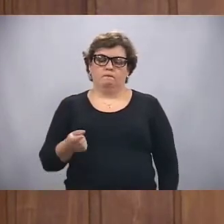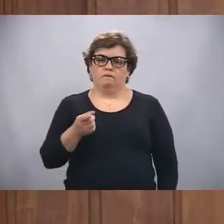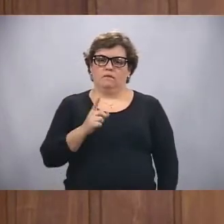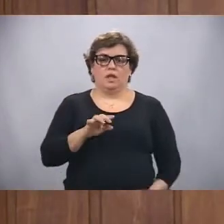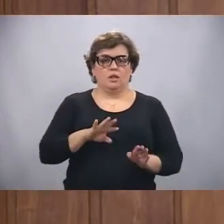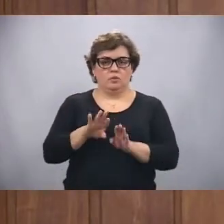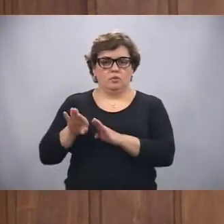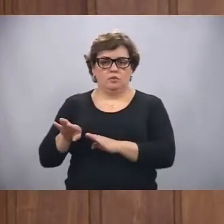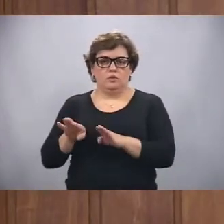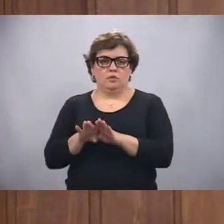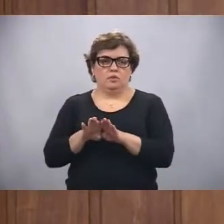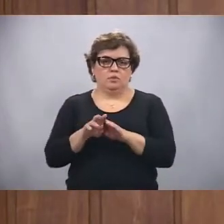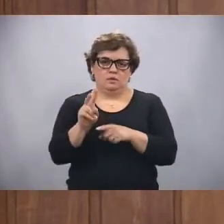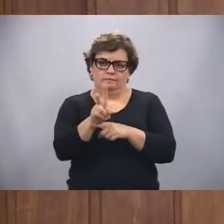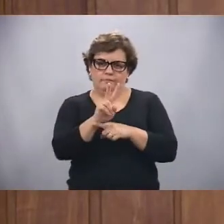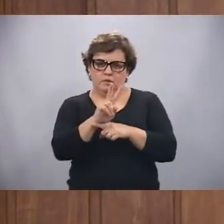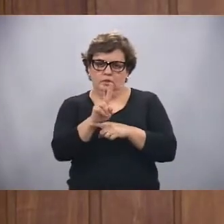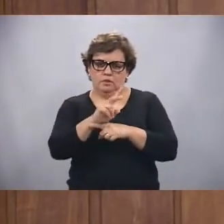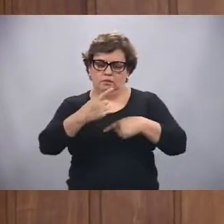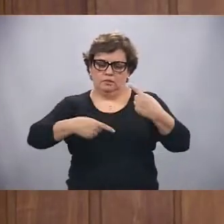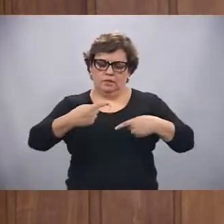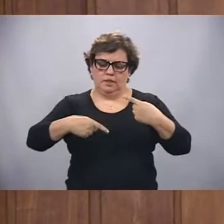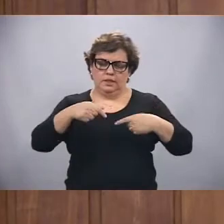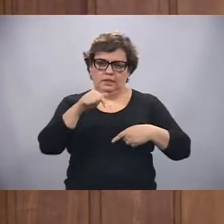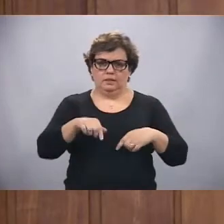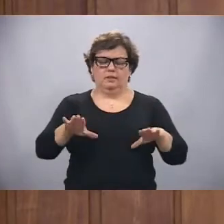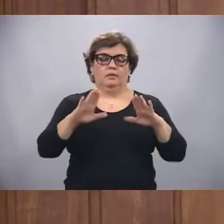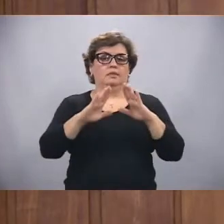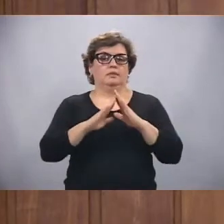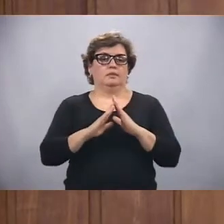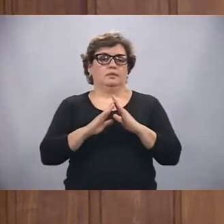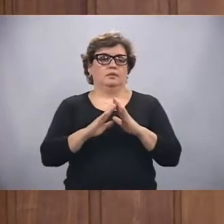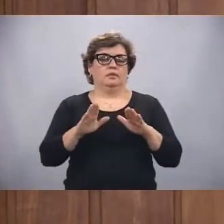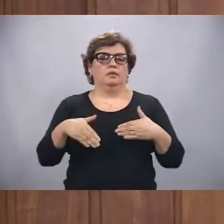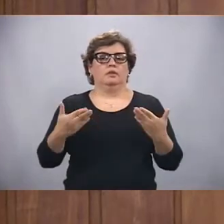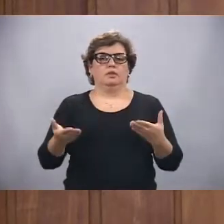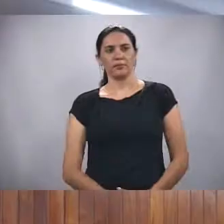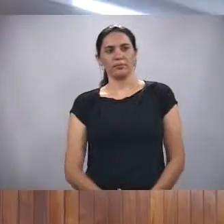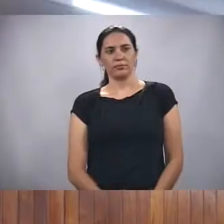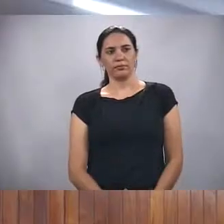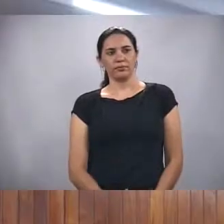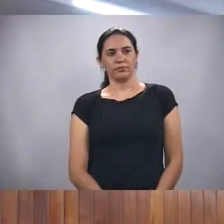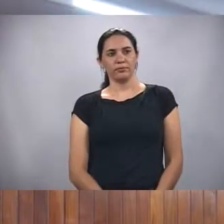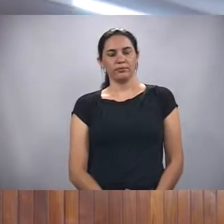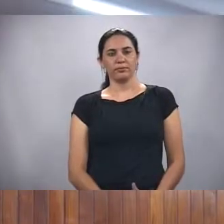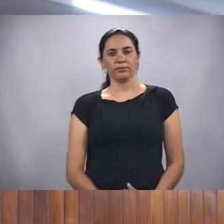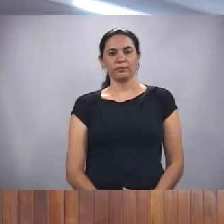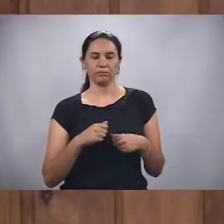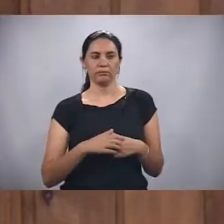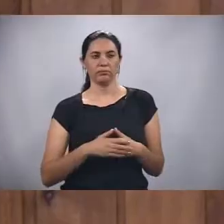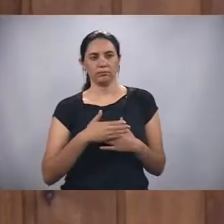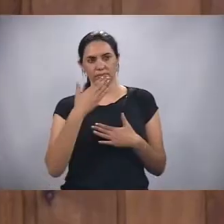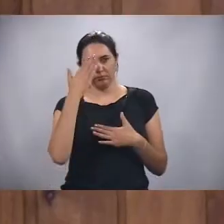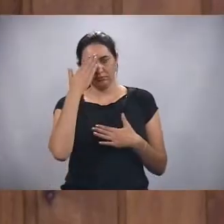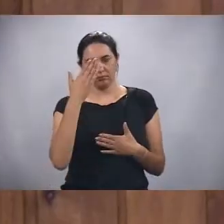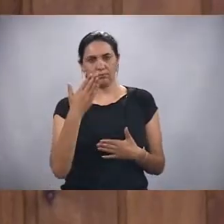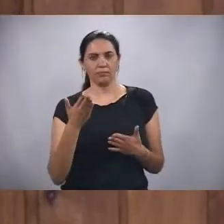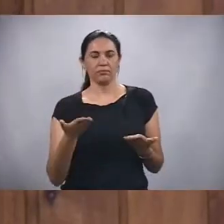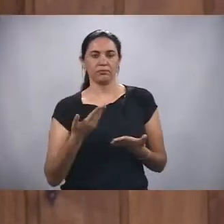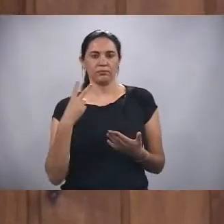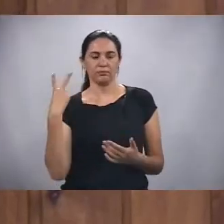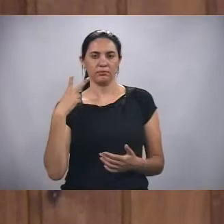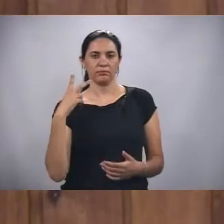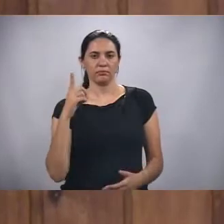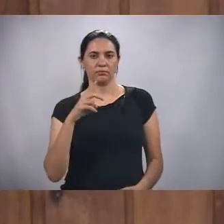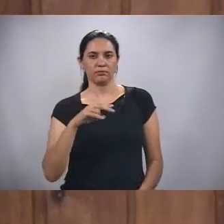também a fiscalização política desta casa não vota favoravelmente agora o presidente da casa tem cinco